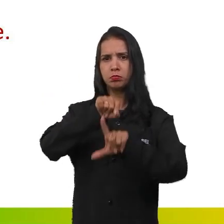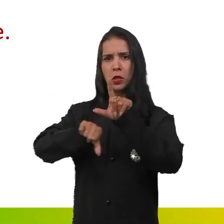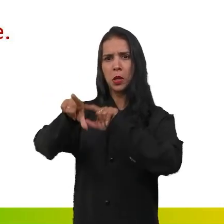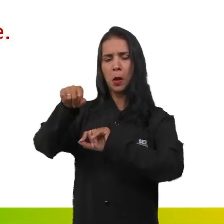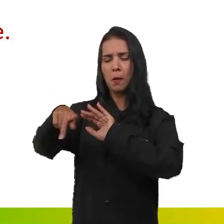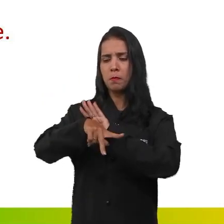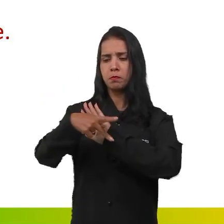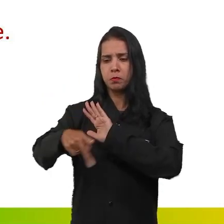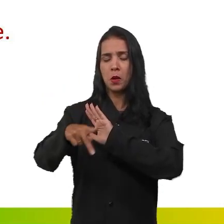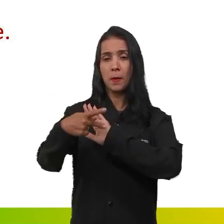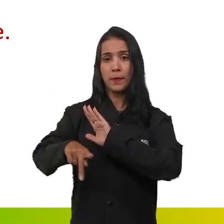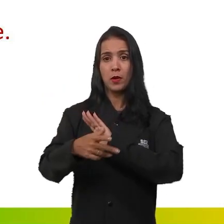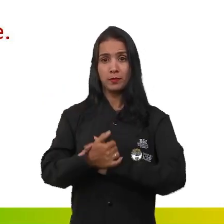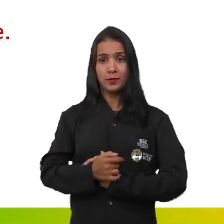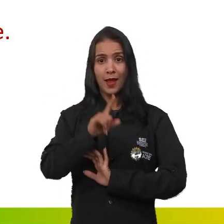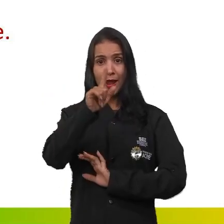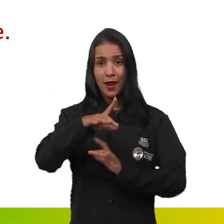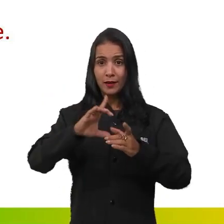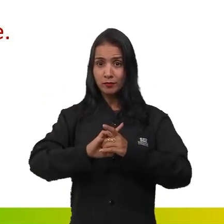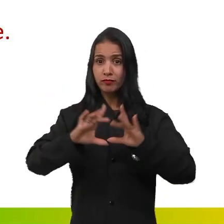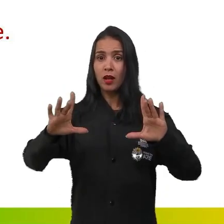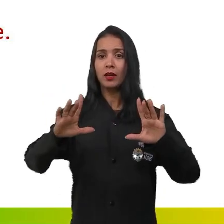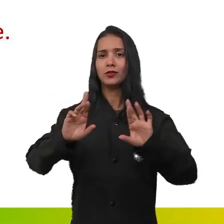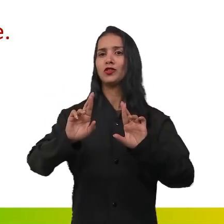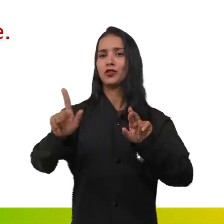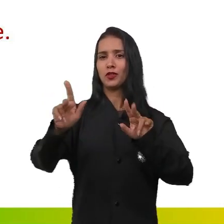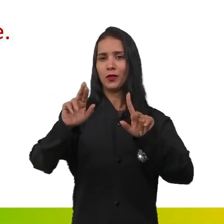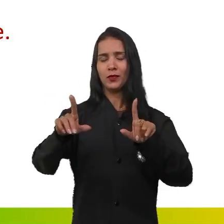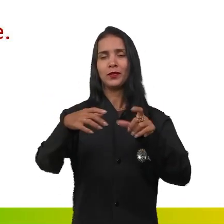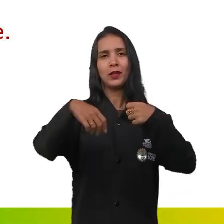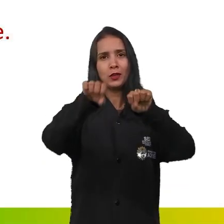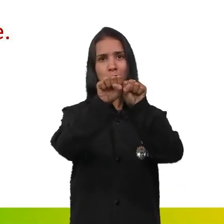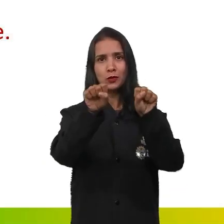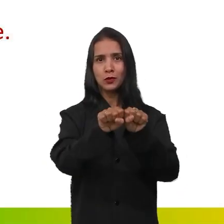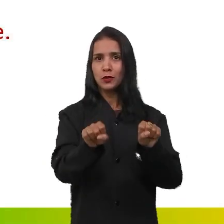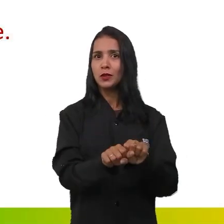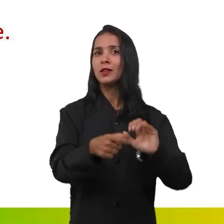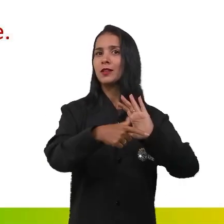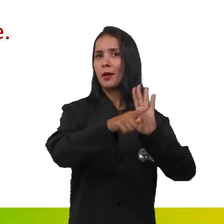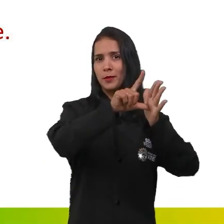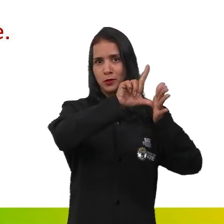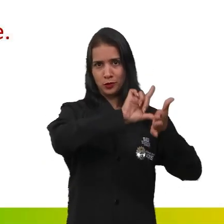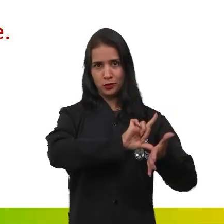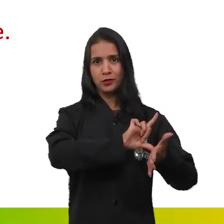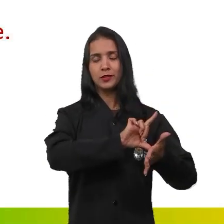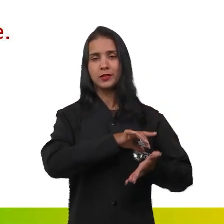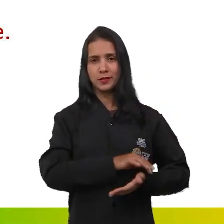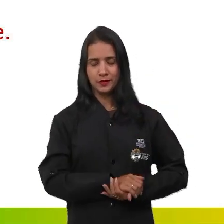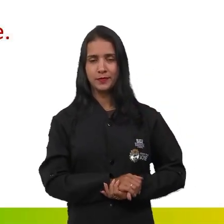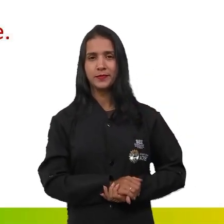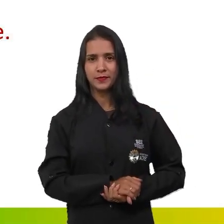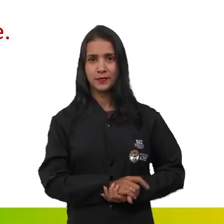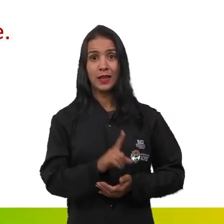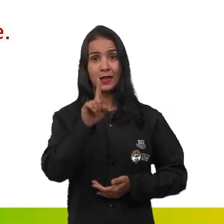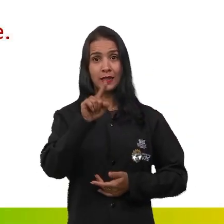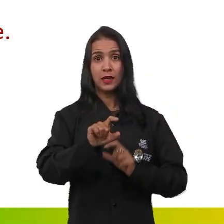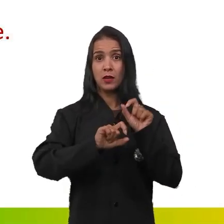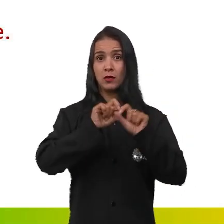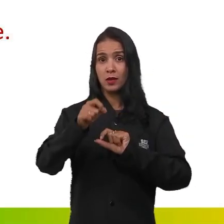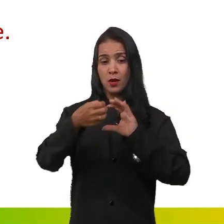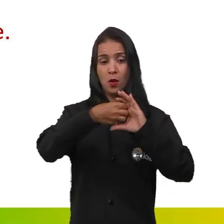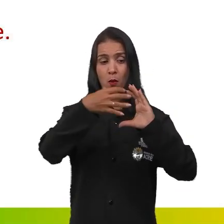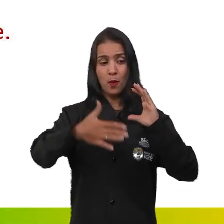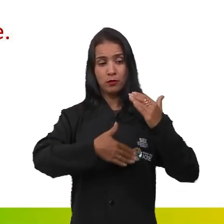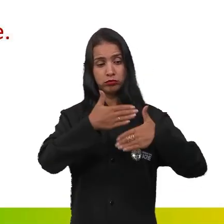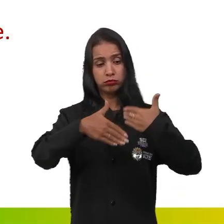Isso diferencia a democracia dos sistemas anteriores, que vêm antes desse pensamento, que é uma característica